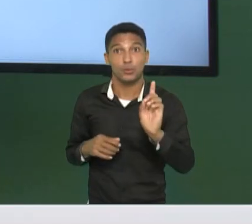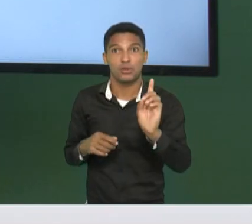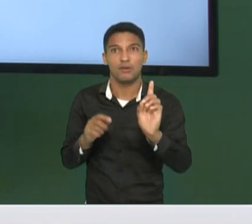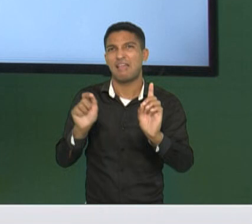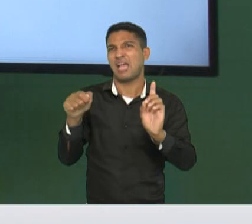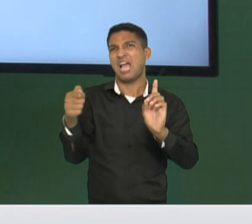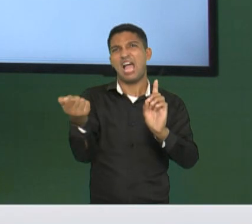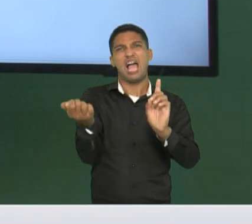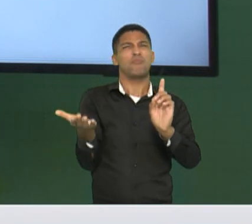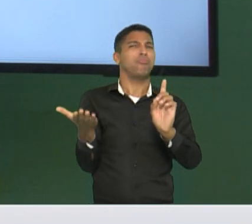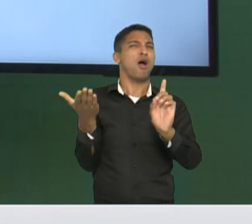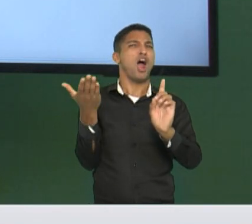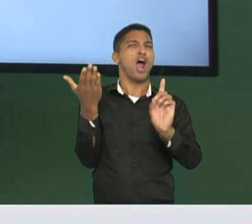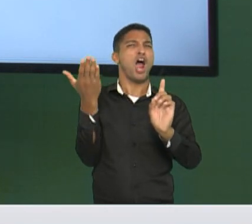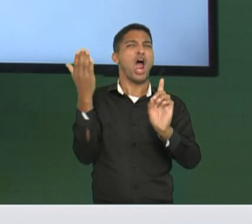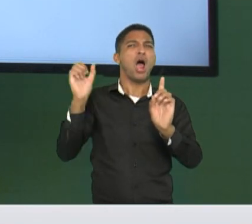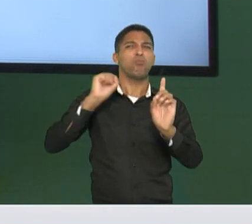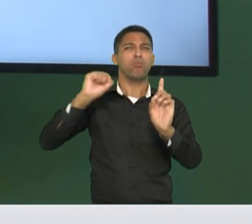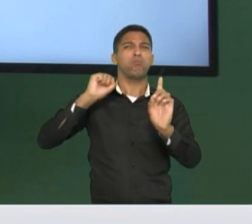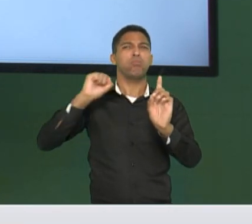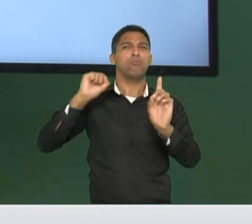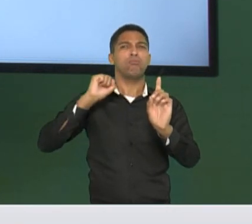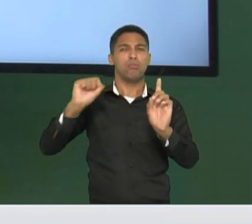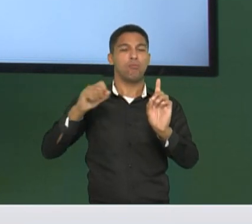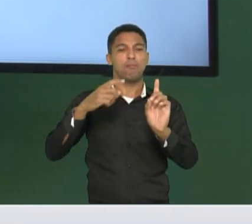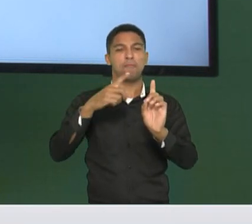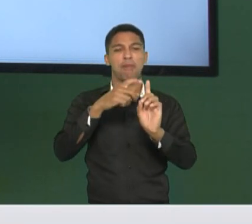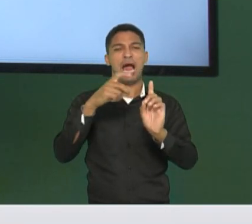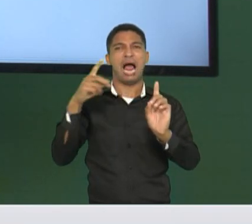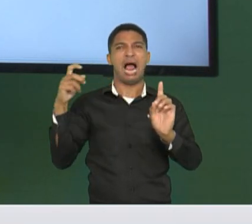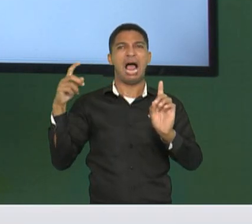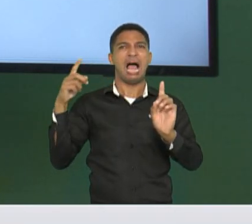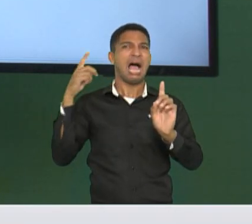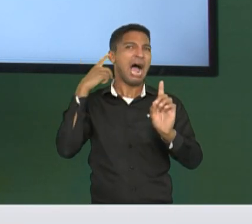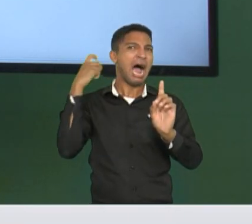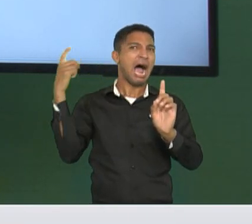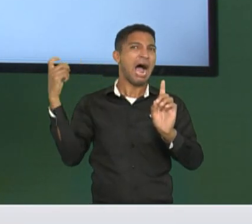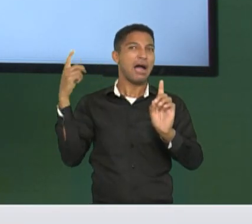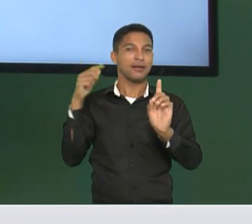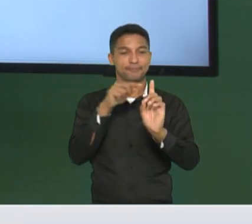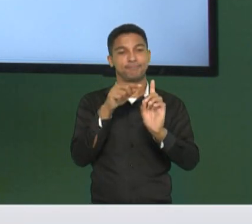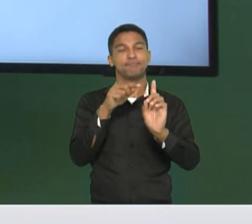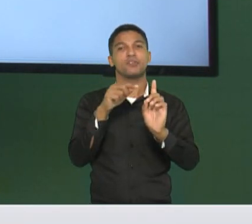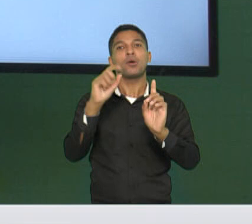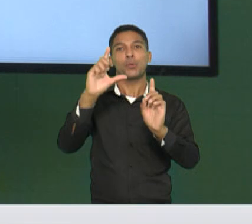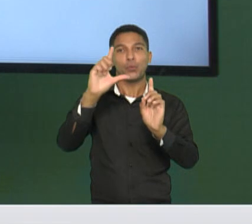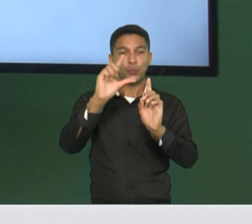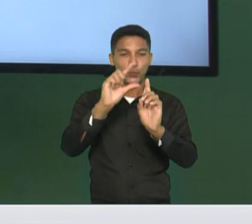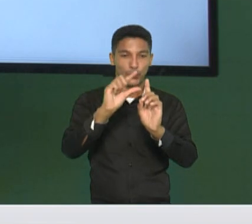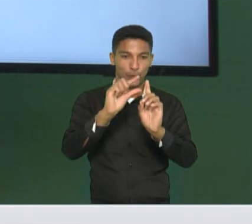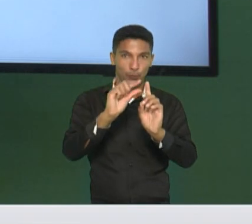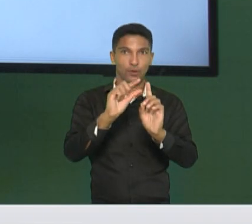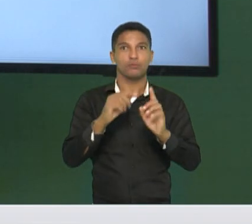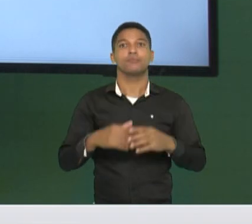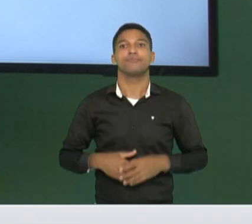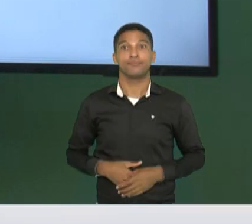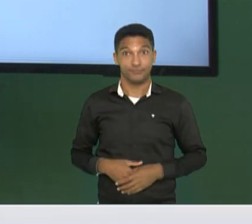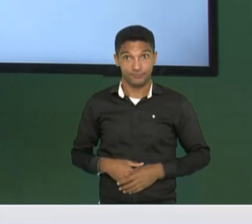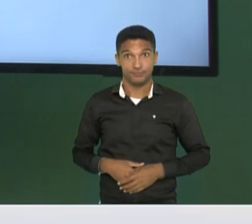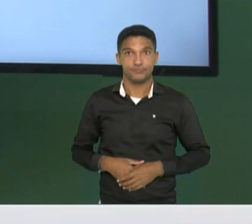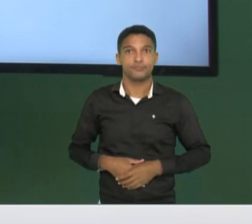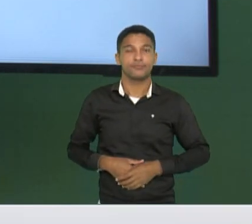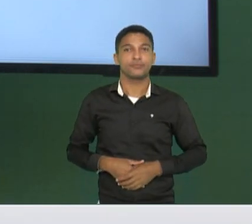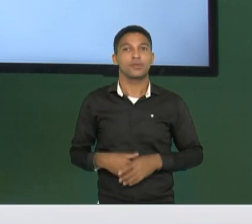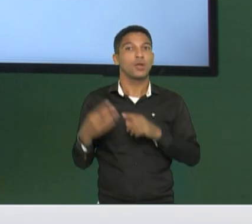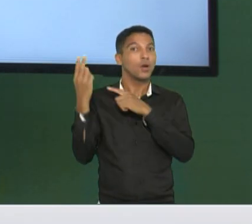Então, cuidado com isso, cuide da sua saúde, cuide da sua audição, ouvir é uma preciosidade, hein? Vamos cuidar dela, tá